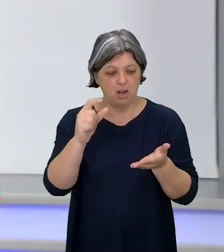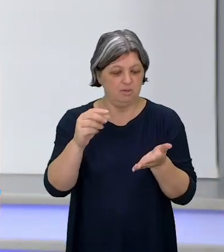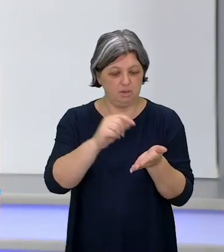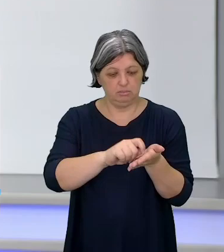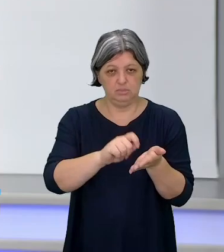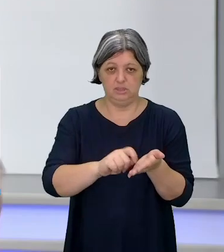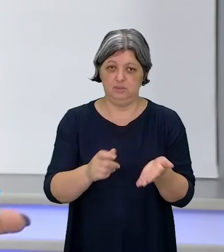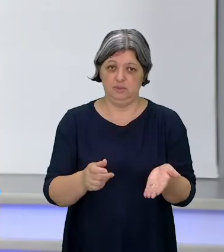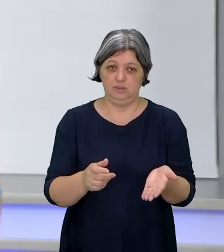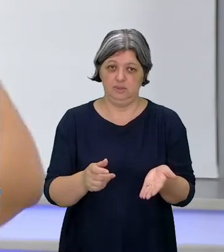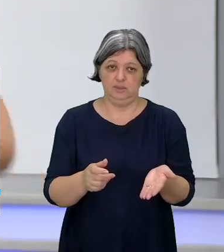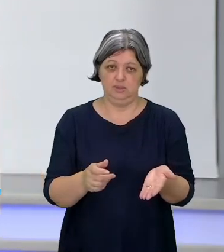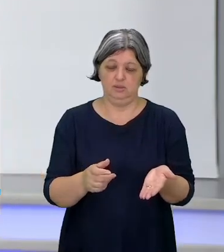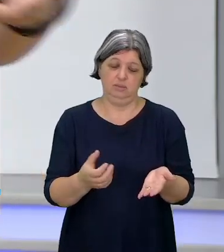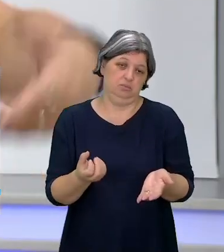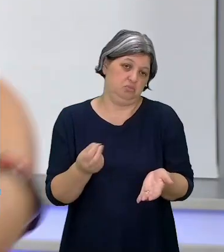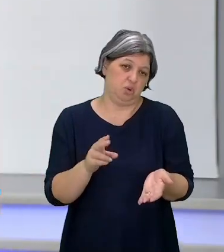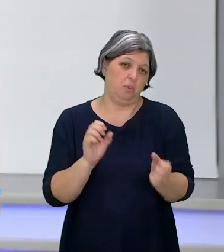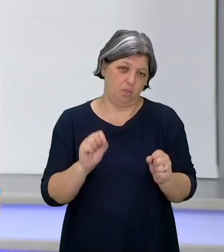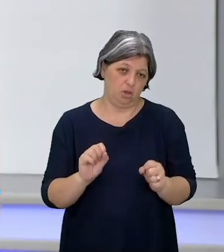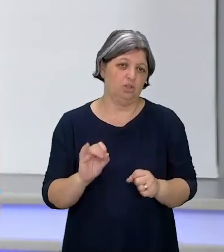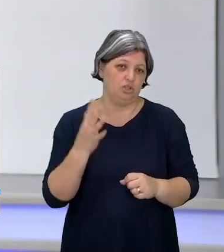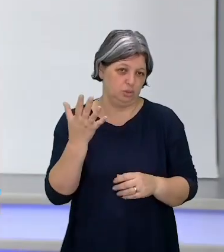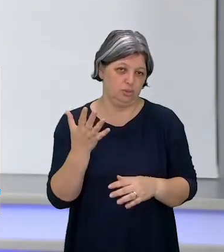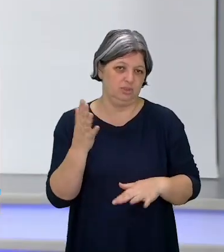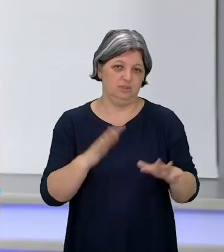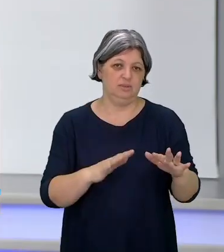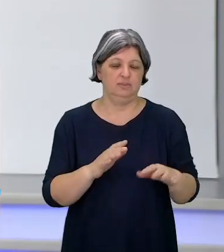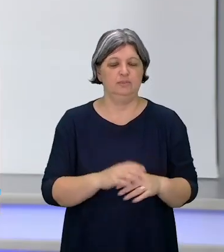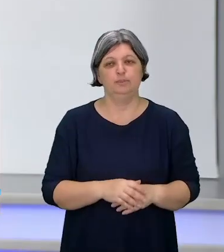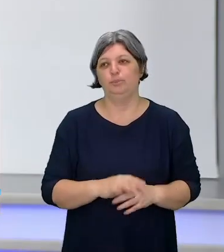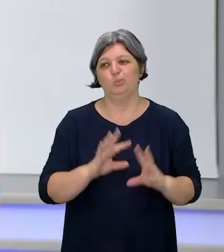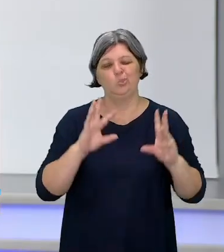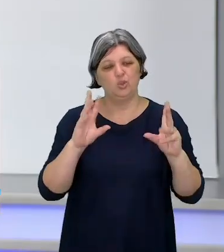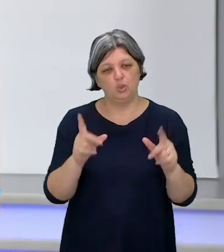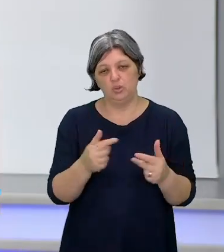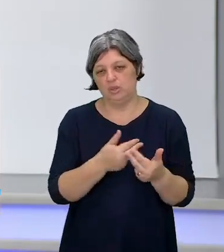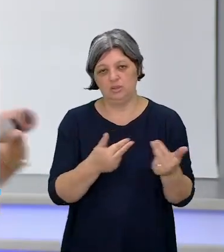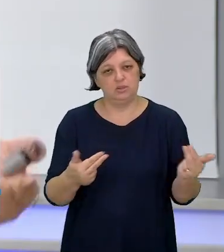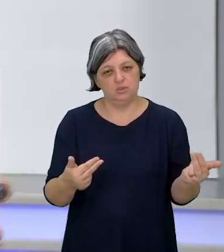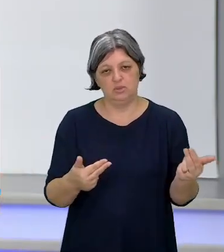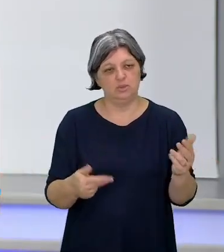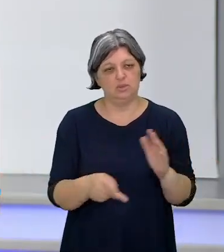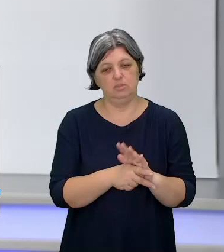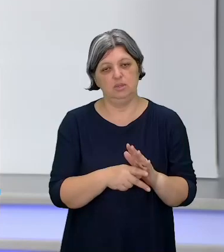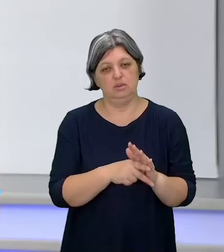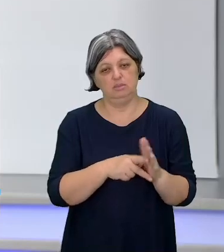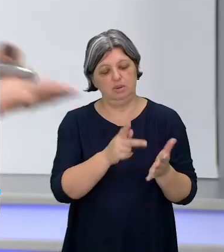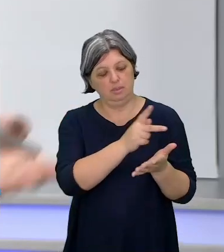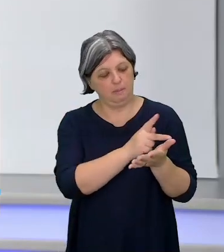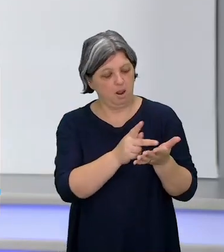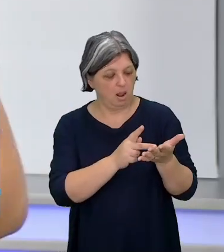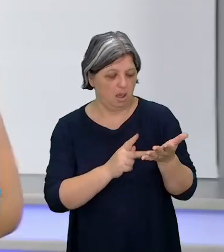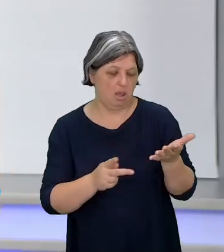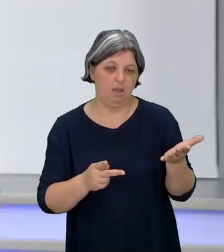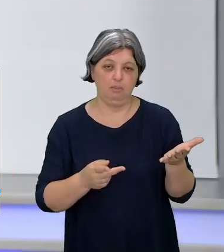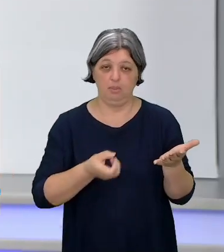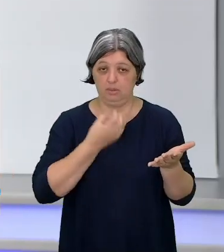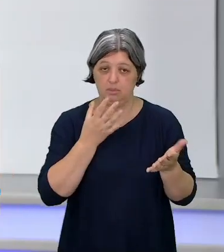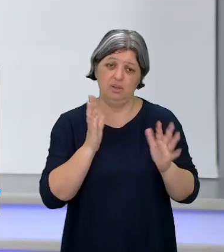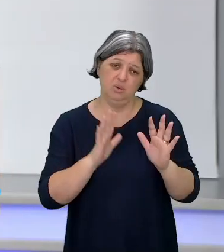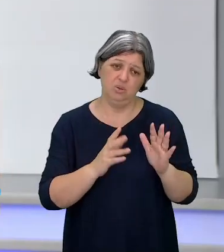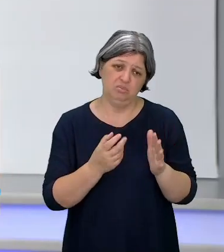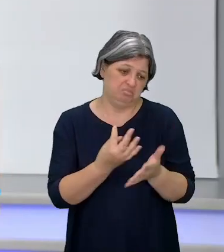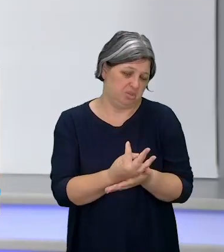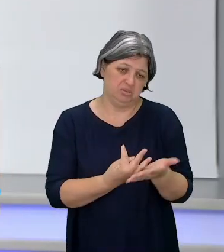cara, né, nem todo dia você está inspirado para escrever Camões, entendeu? Às vezes pode ter sido um texto só mal escrito